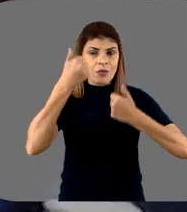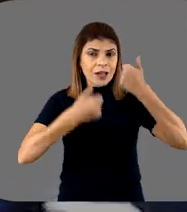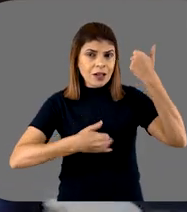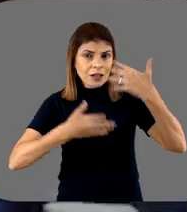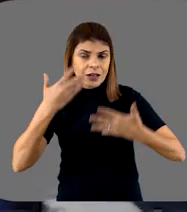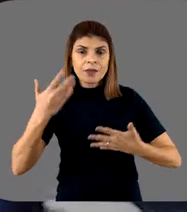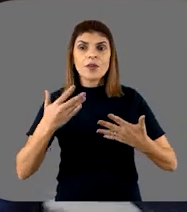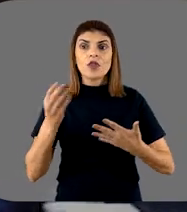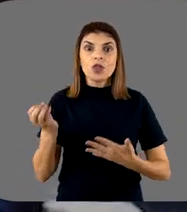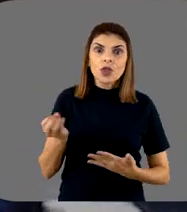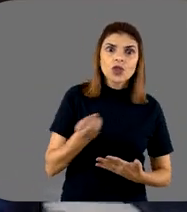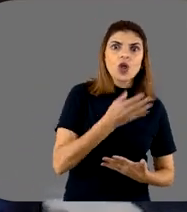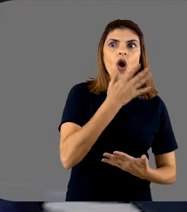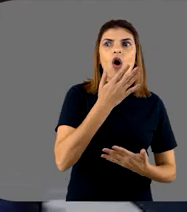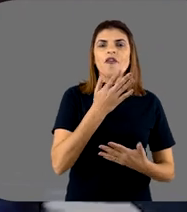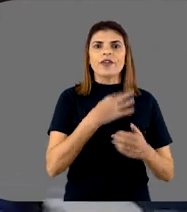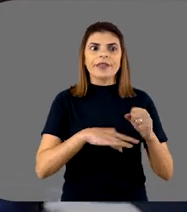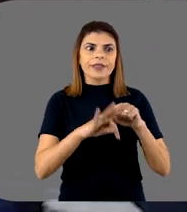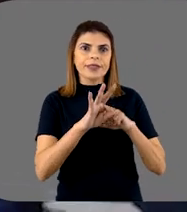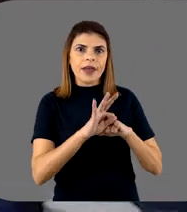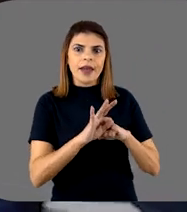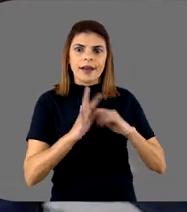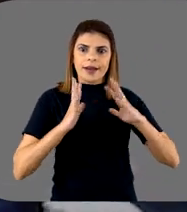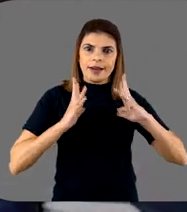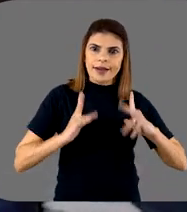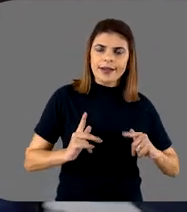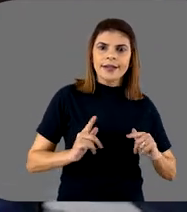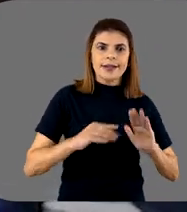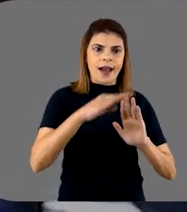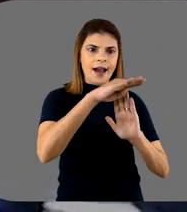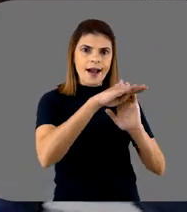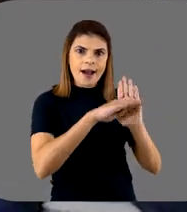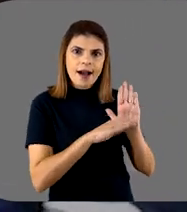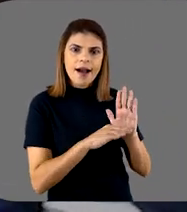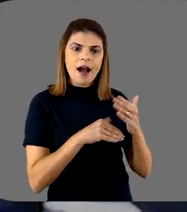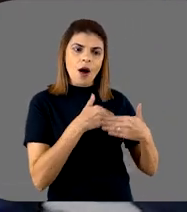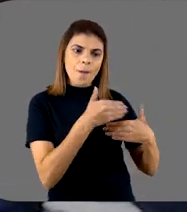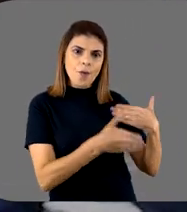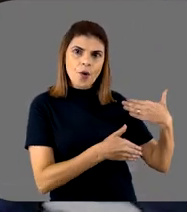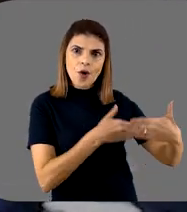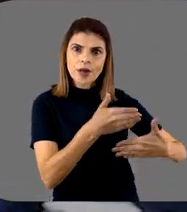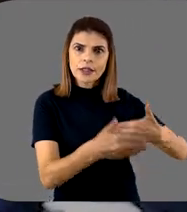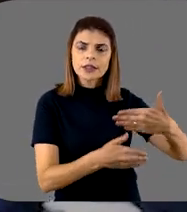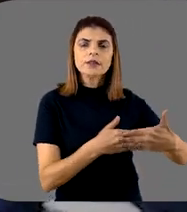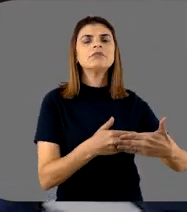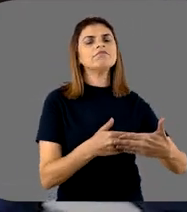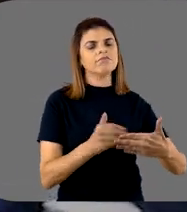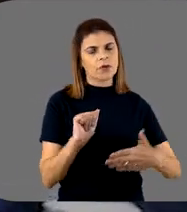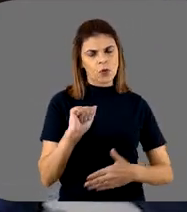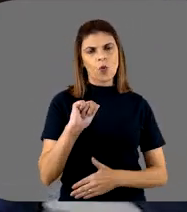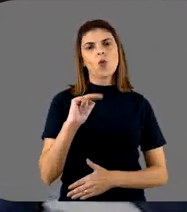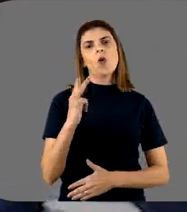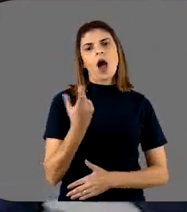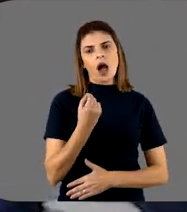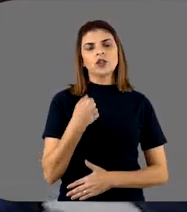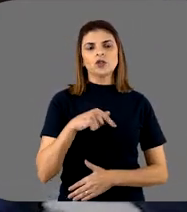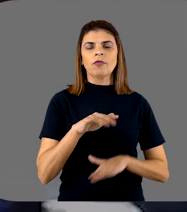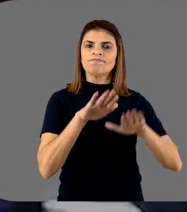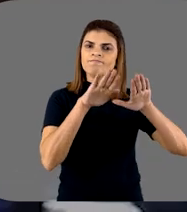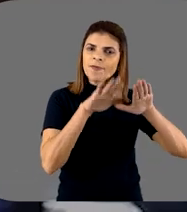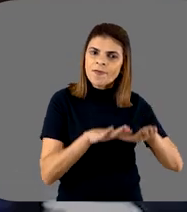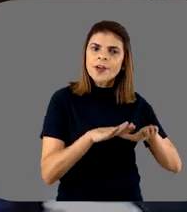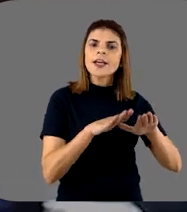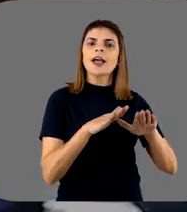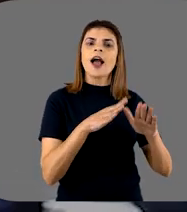exemplos né que eu dei de de novas eh diretrizes e novos procedimentos eu acho que